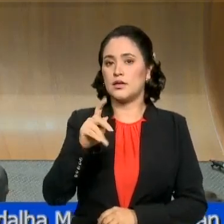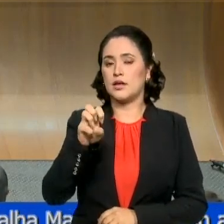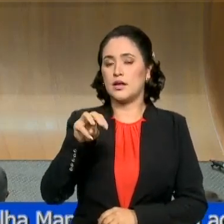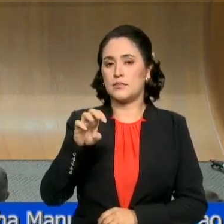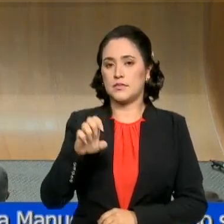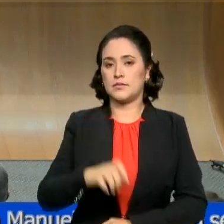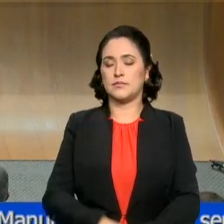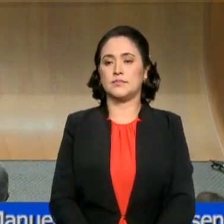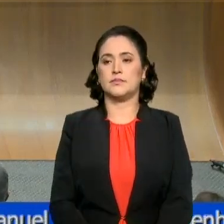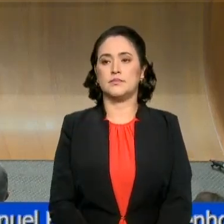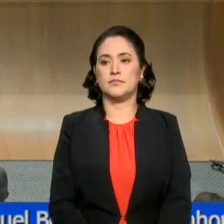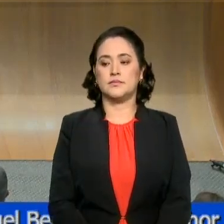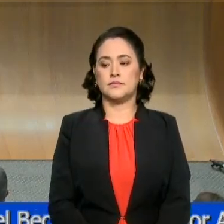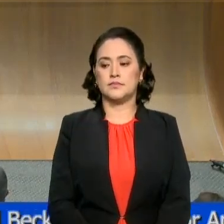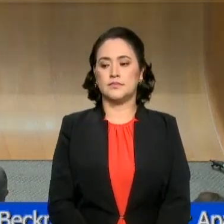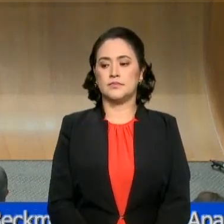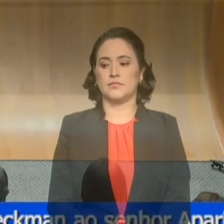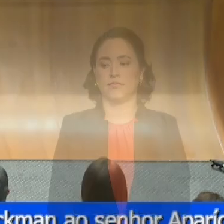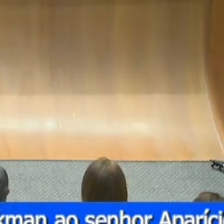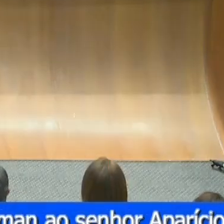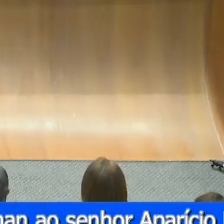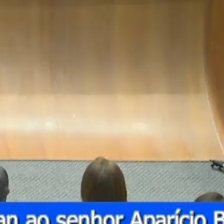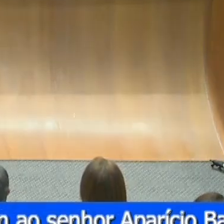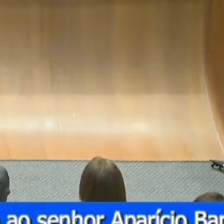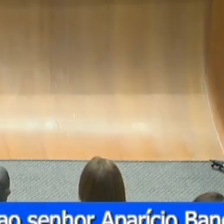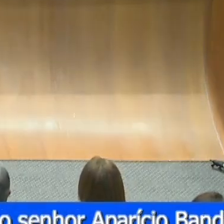Entre o rumor das selvas